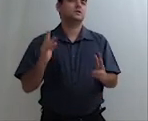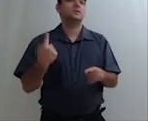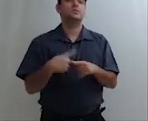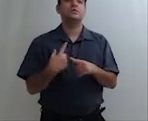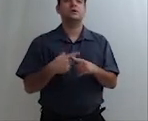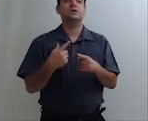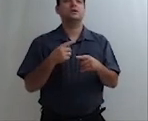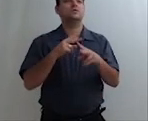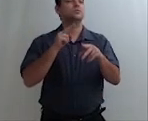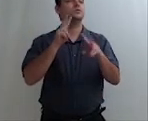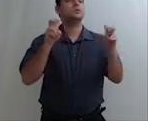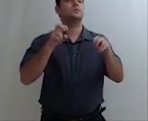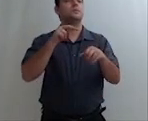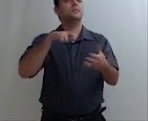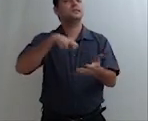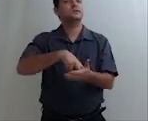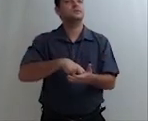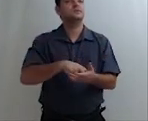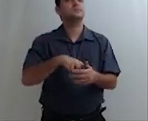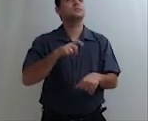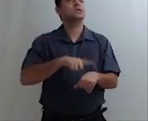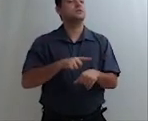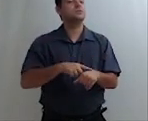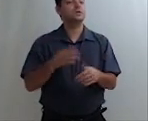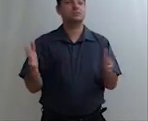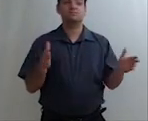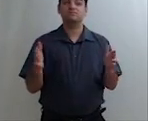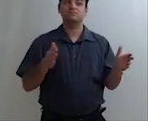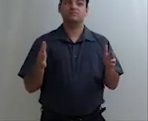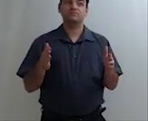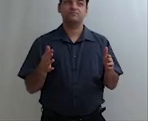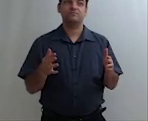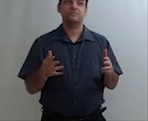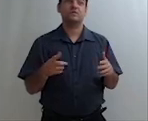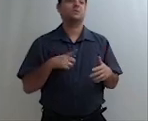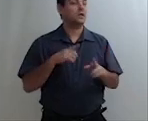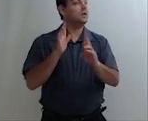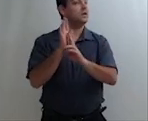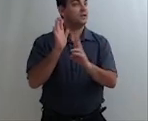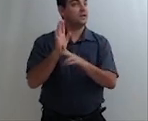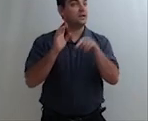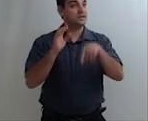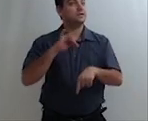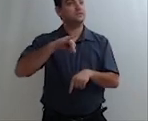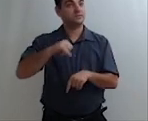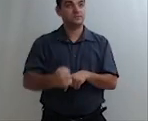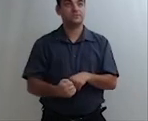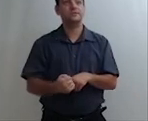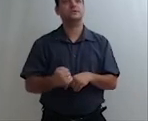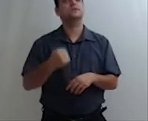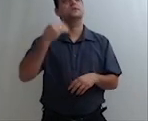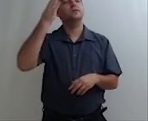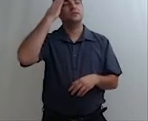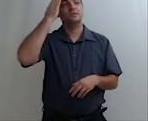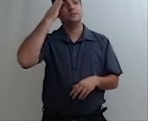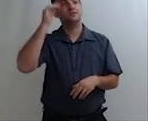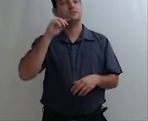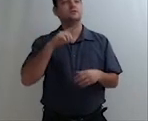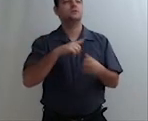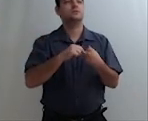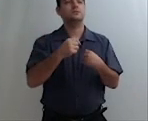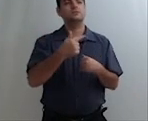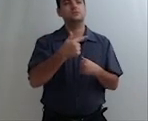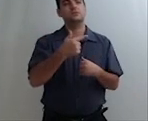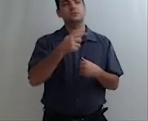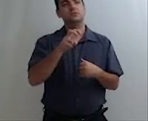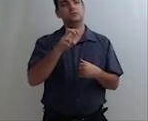deve ser trazido para julgar em mesa o Regimento o Regimento Interno dessa casa prevê expressamente em seu artigo 258 que trata o